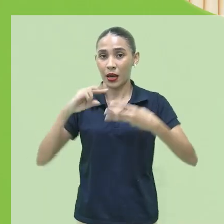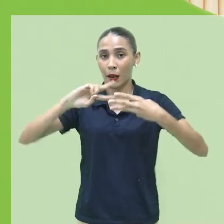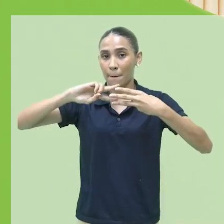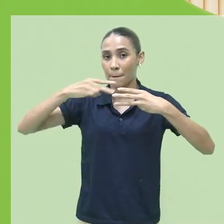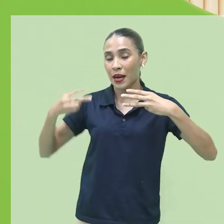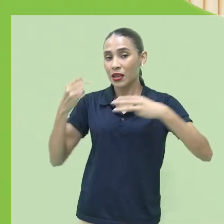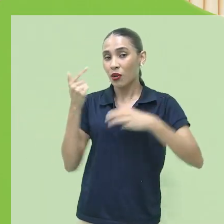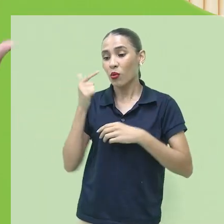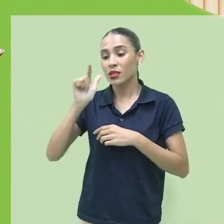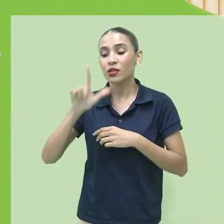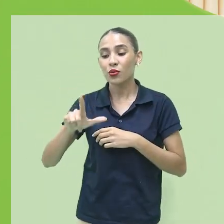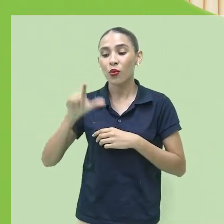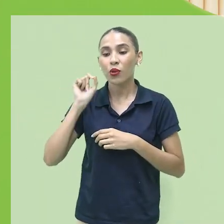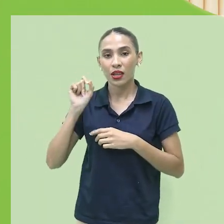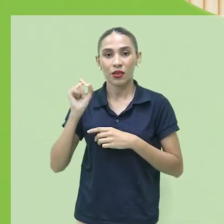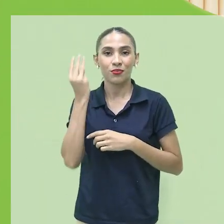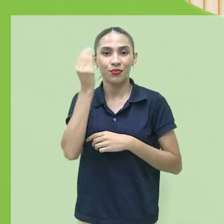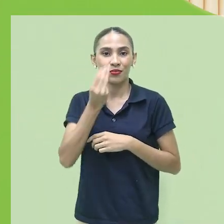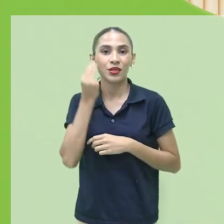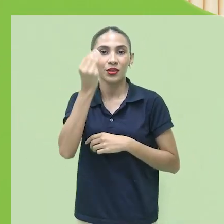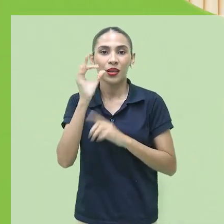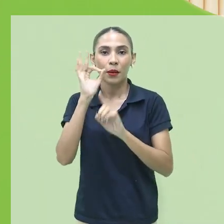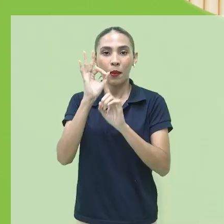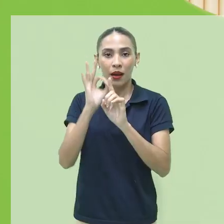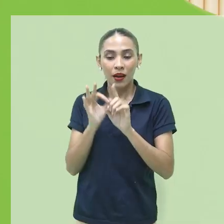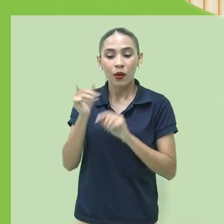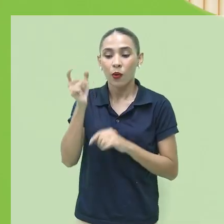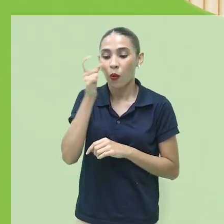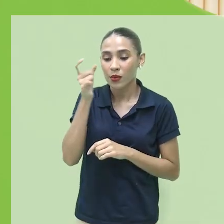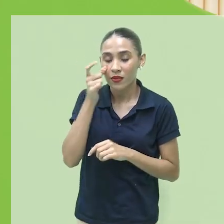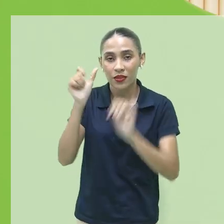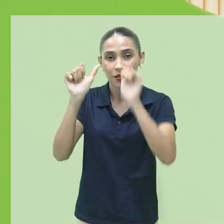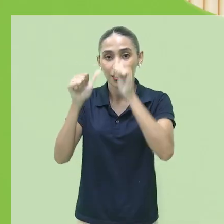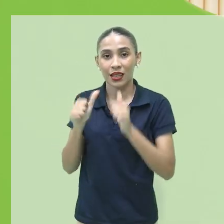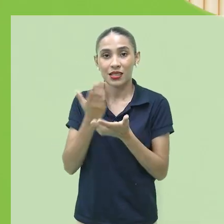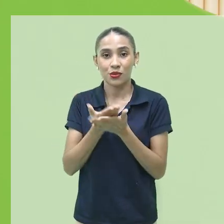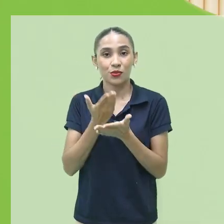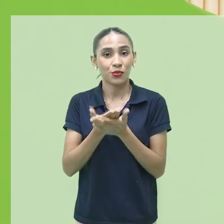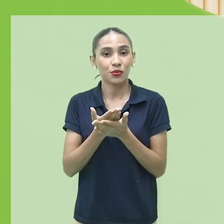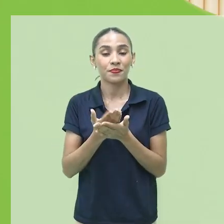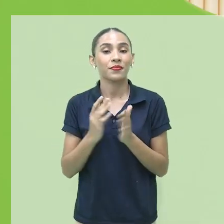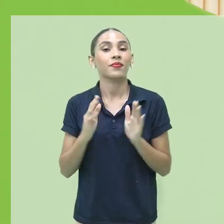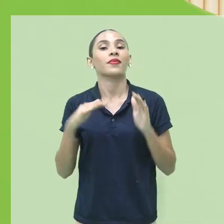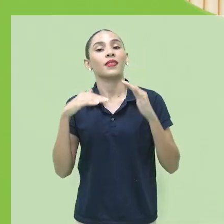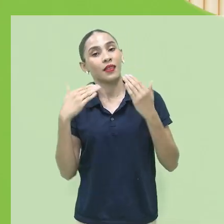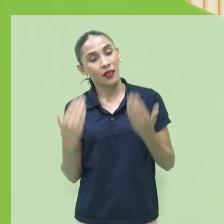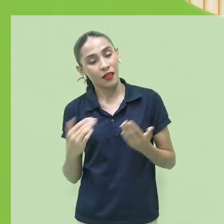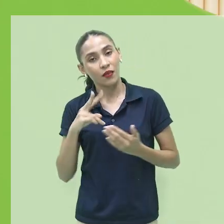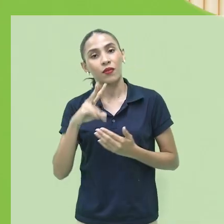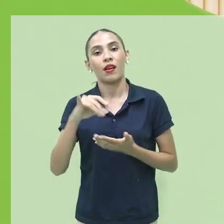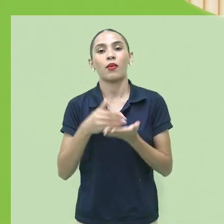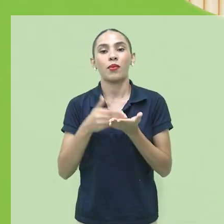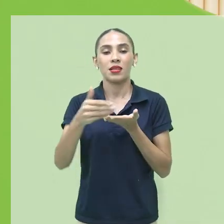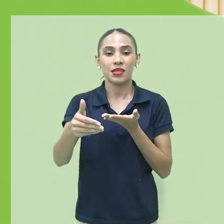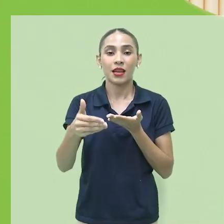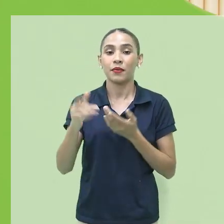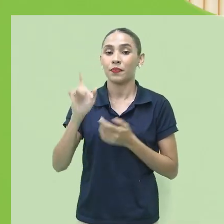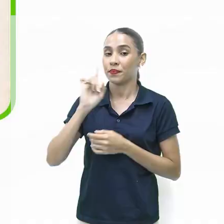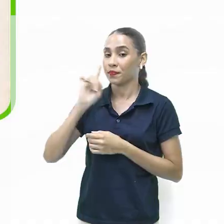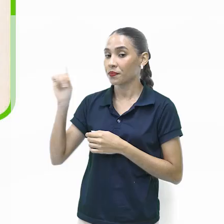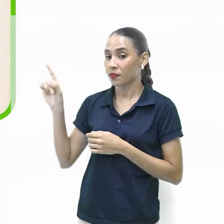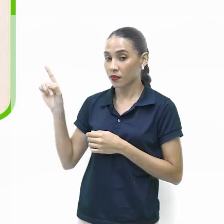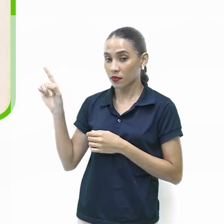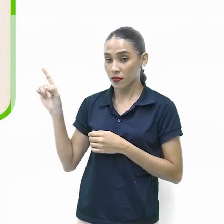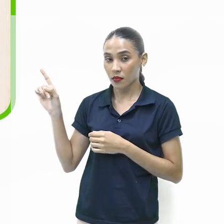para Mendel escolher a ervilha para realizar ali os seus experimentos, as suas observações e o seu estudo? Né? Então, a gente vai identificar